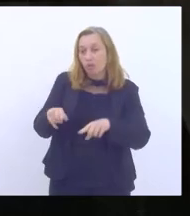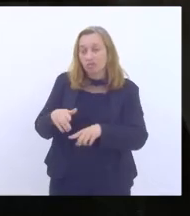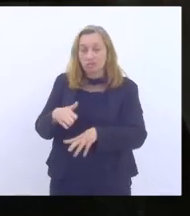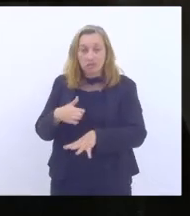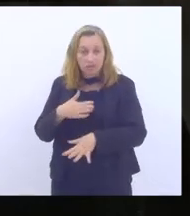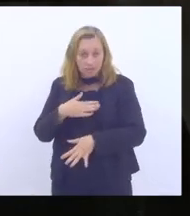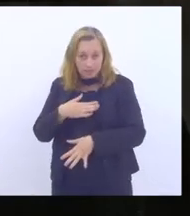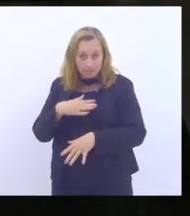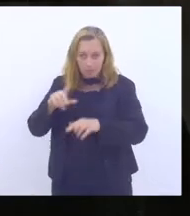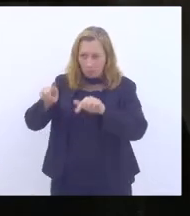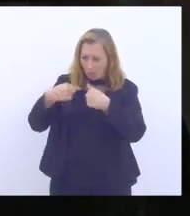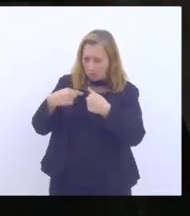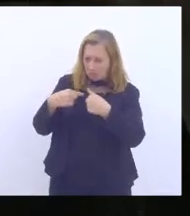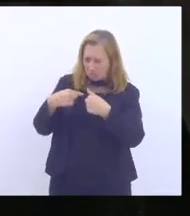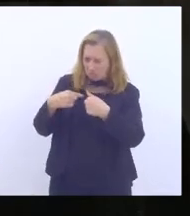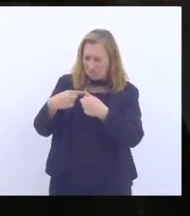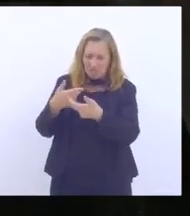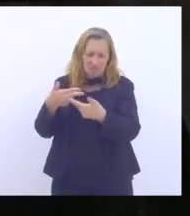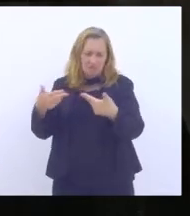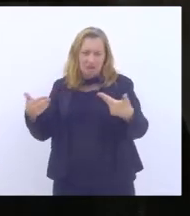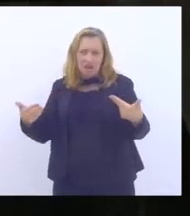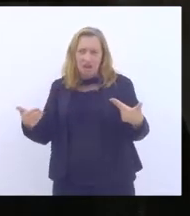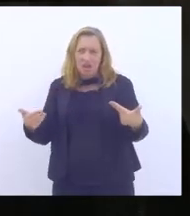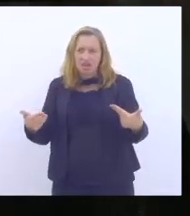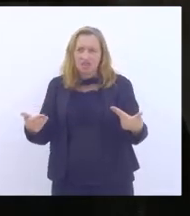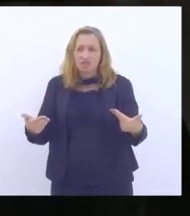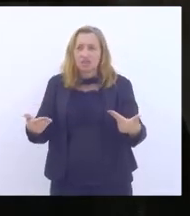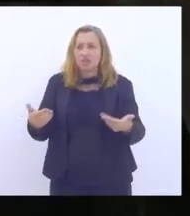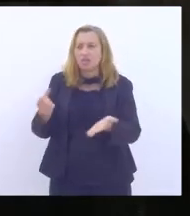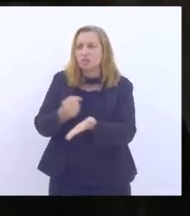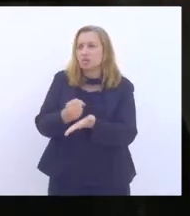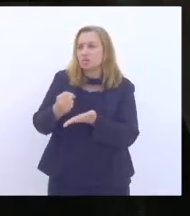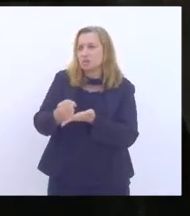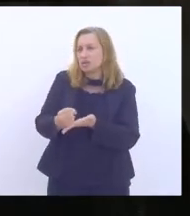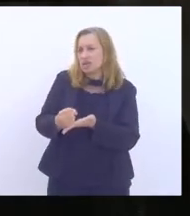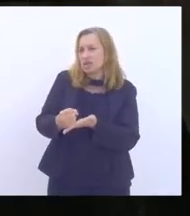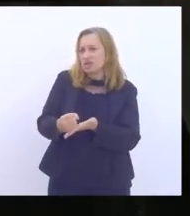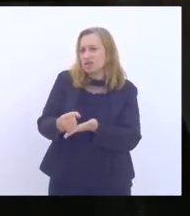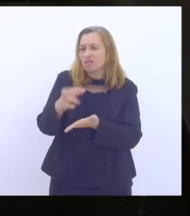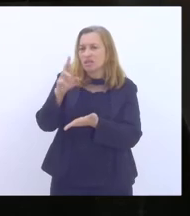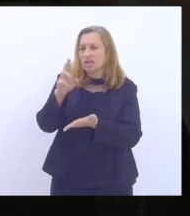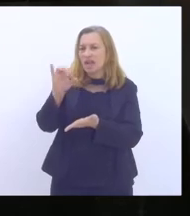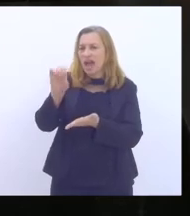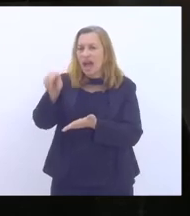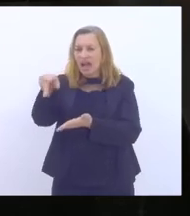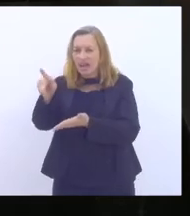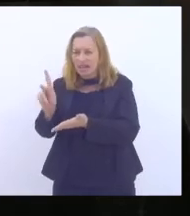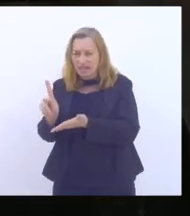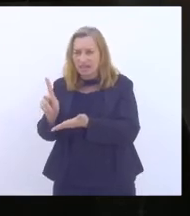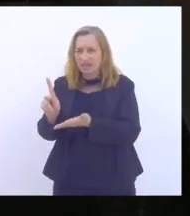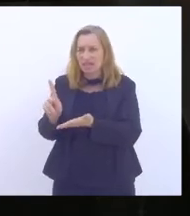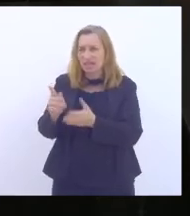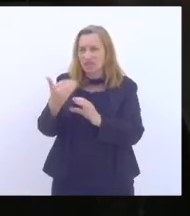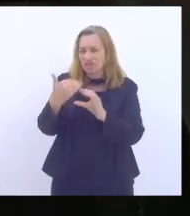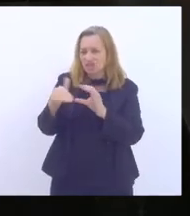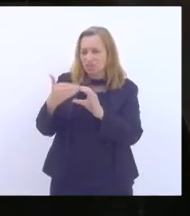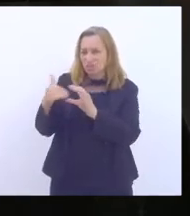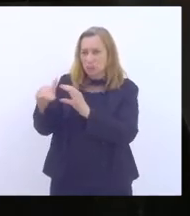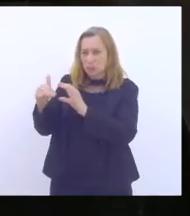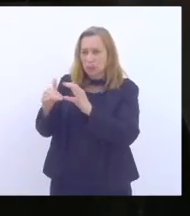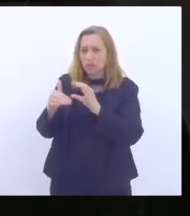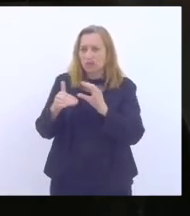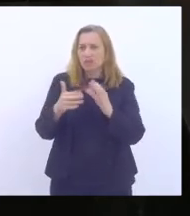para me apunhala tem contratações de hackers para distribuir disparos em